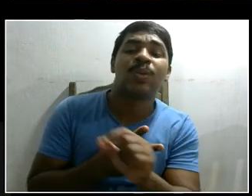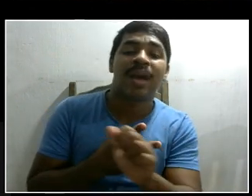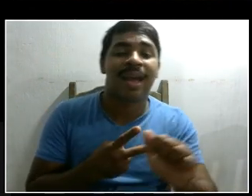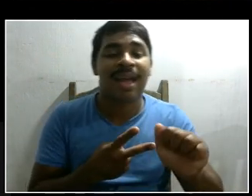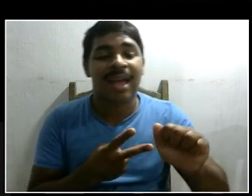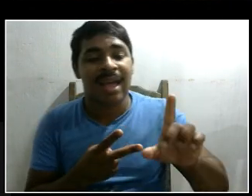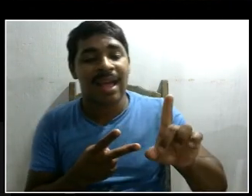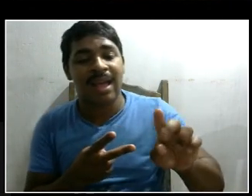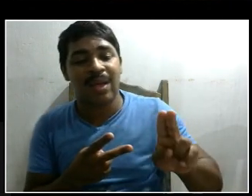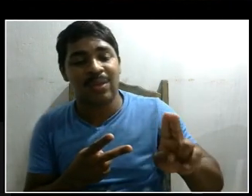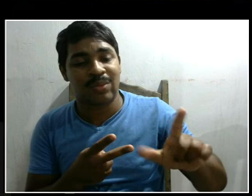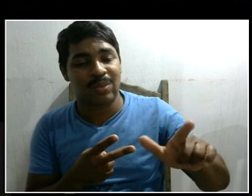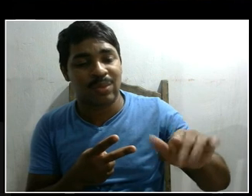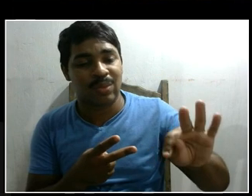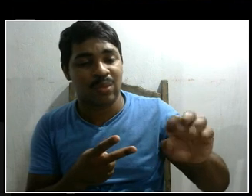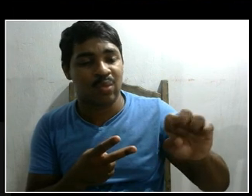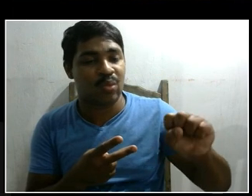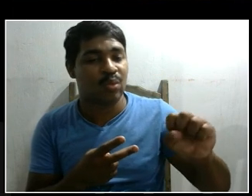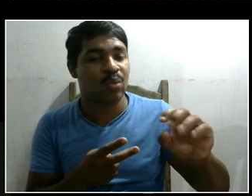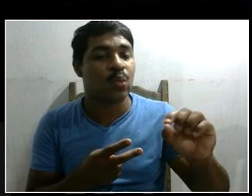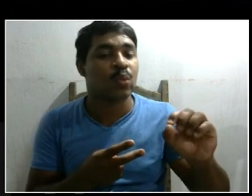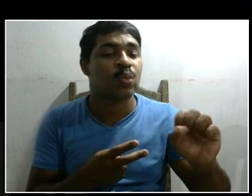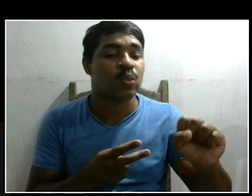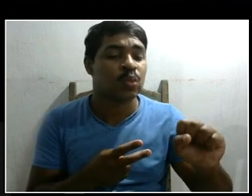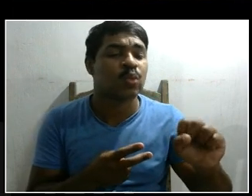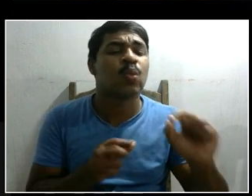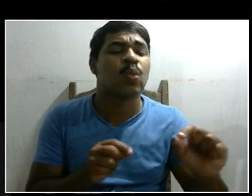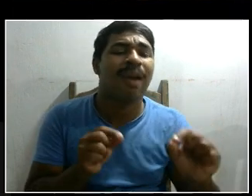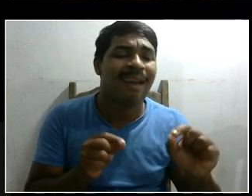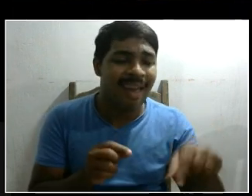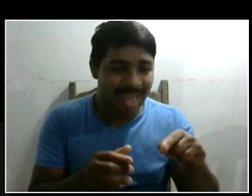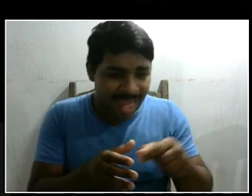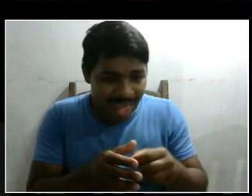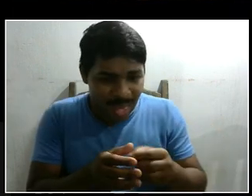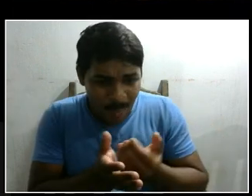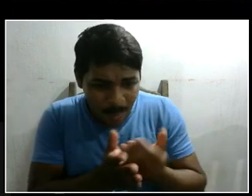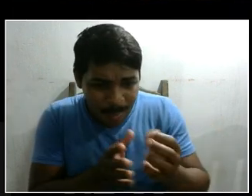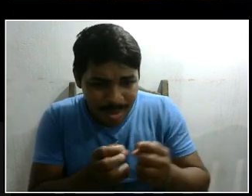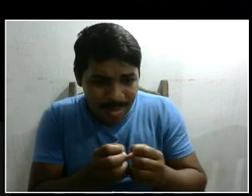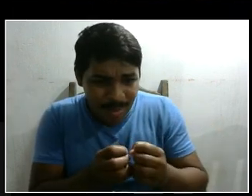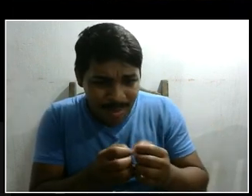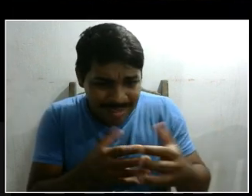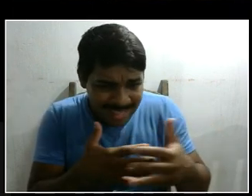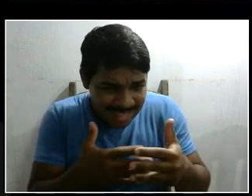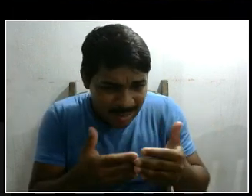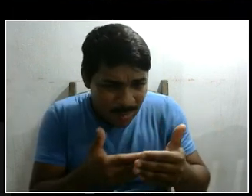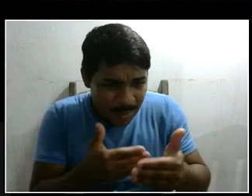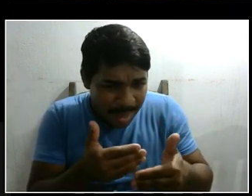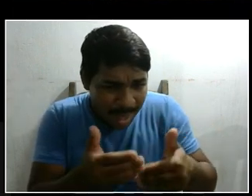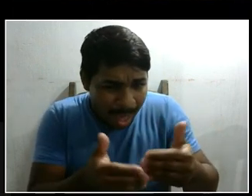são especializados, tá? Eles já têm lá a sua função específica, já são tecidos especializados